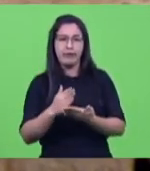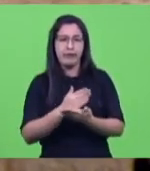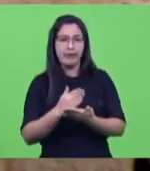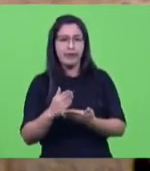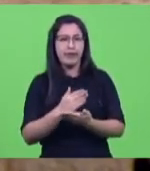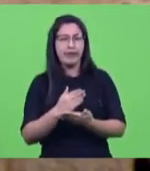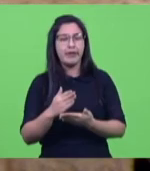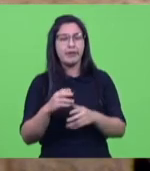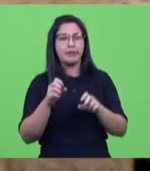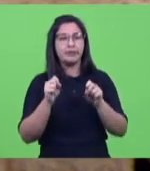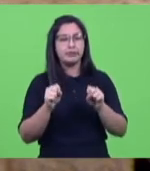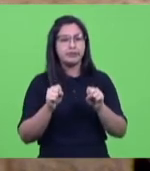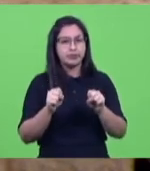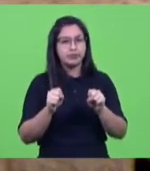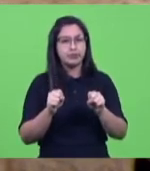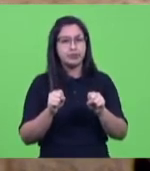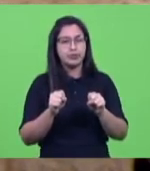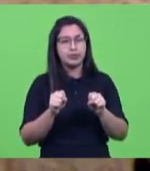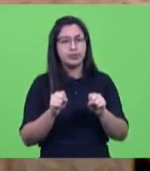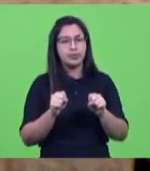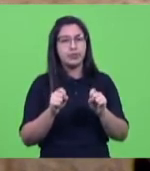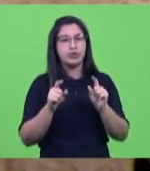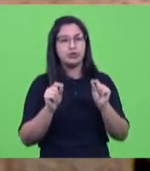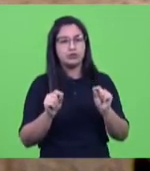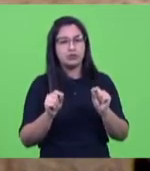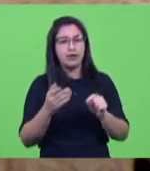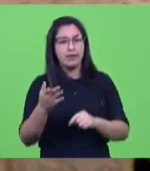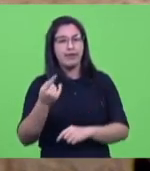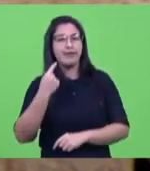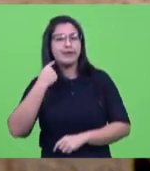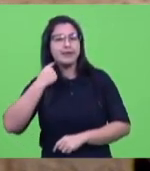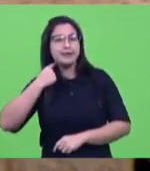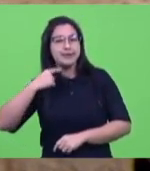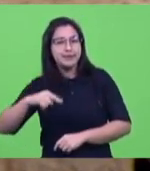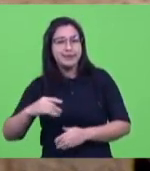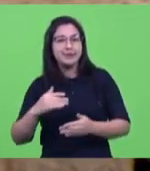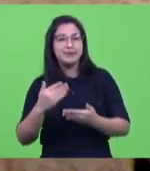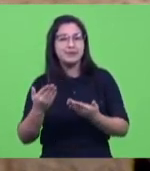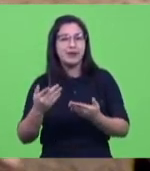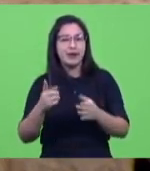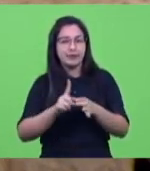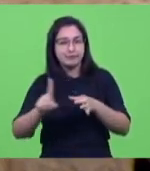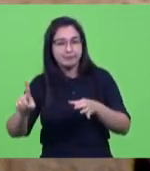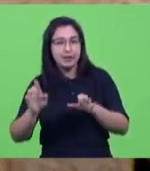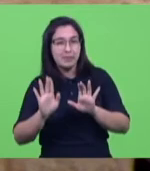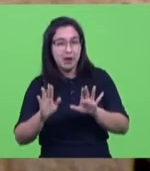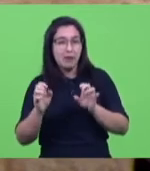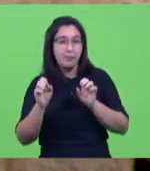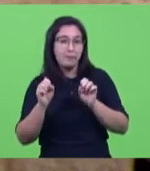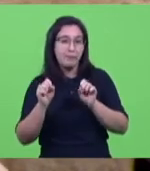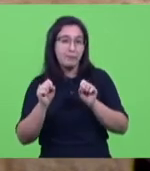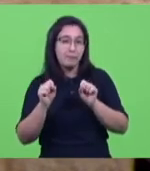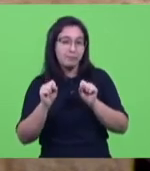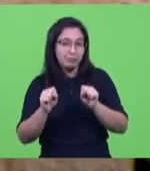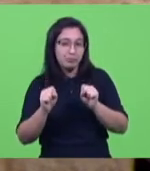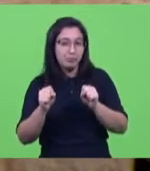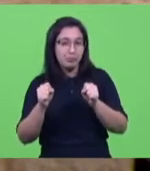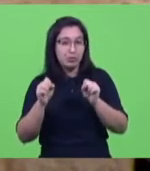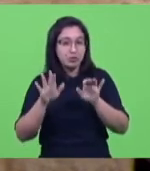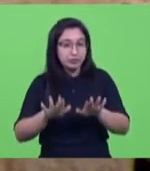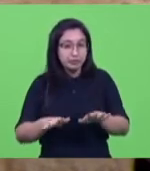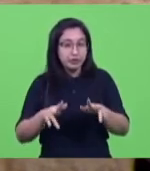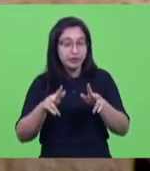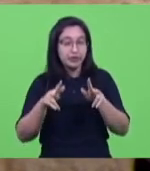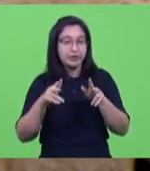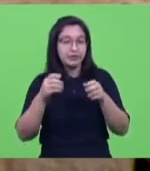ouvir muito bem isso, que eu acho que ia fazer bem para ele, que estava com alguns preconceitos aqui anteriormente. Mas, enfim, algumas